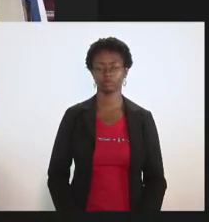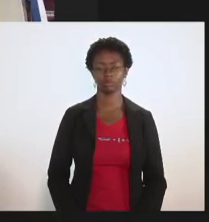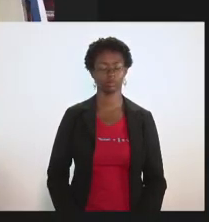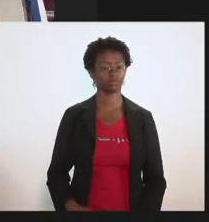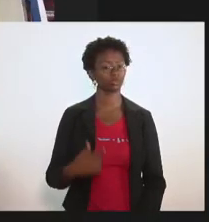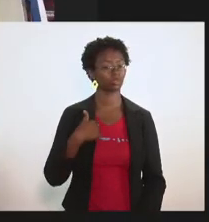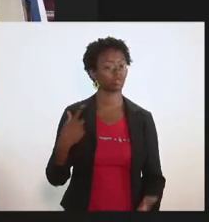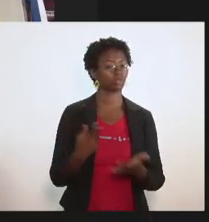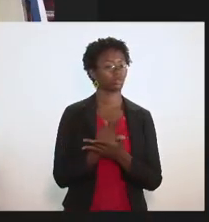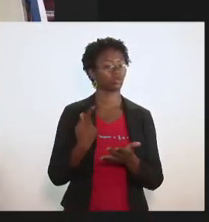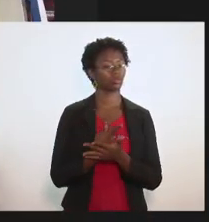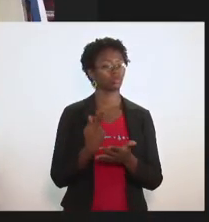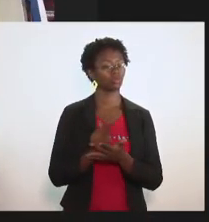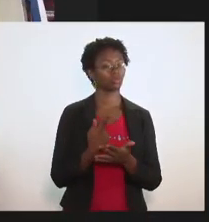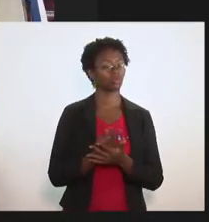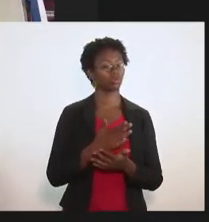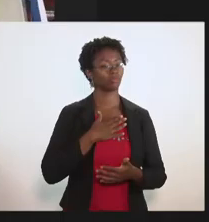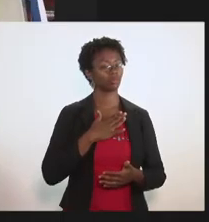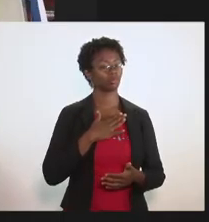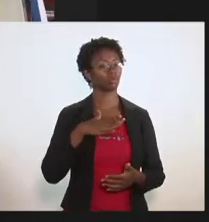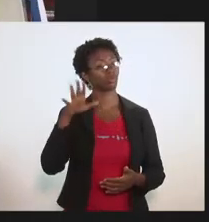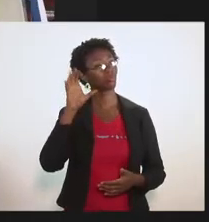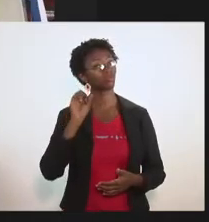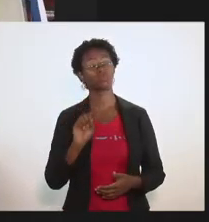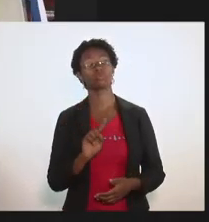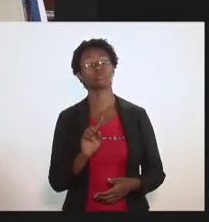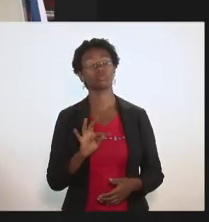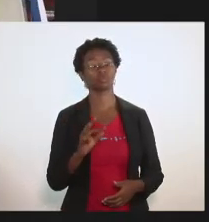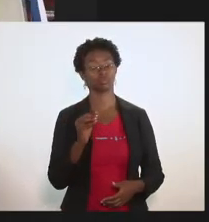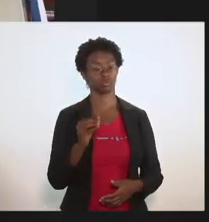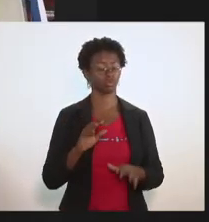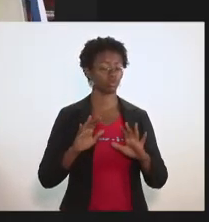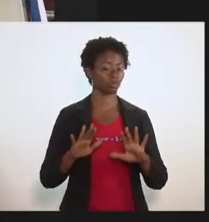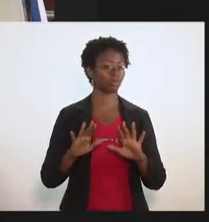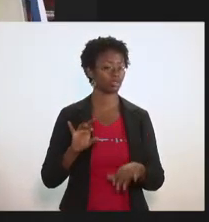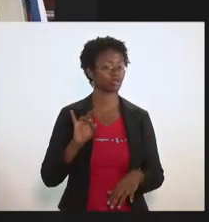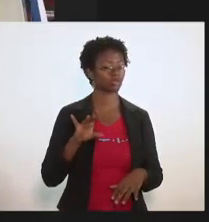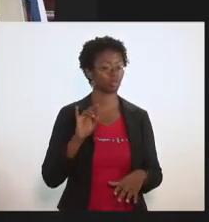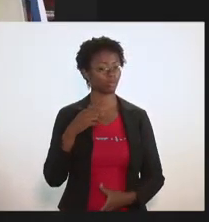o voto nenhum, para que ele também considere na sua análise